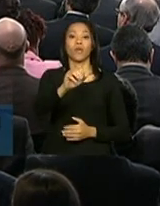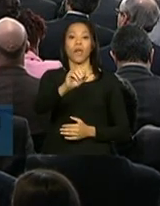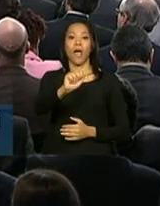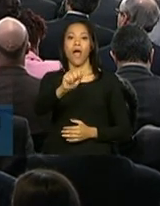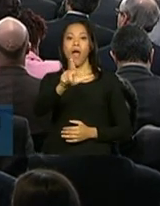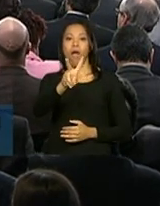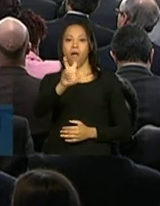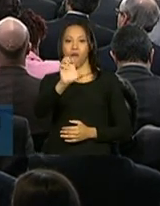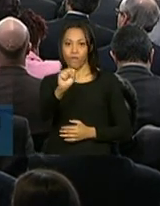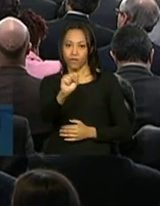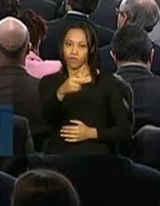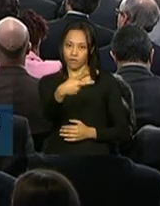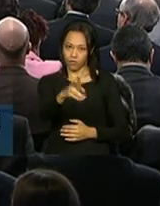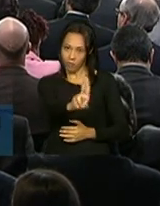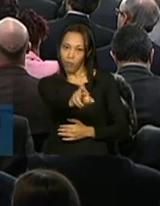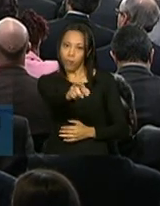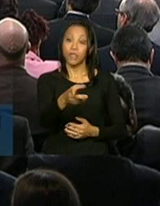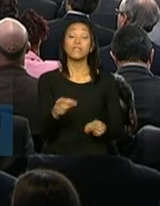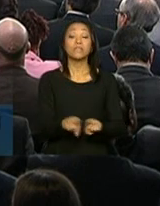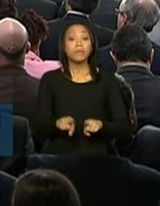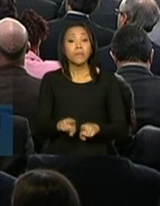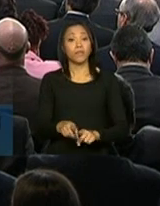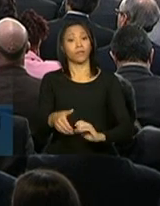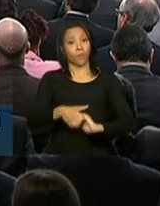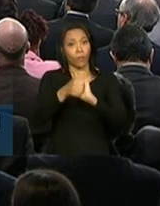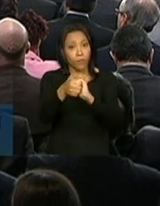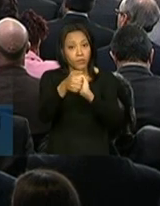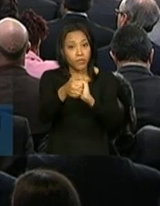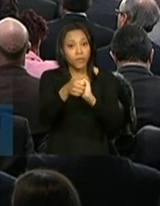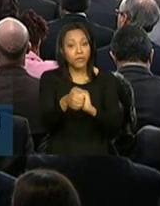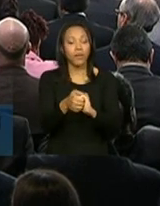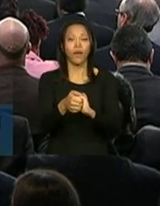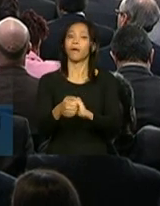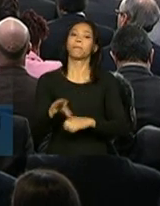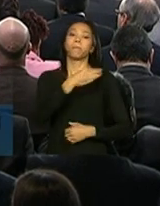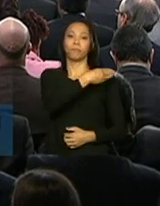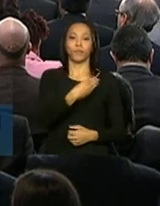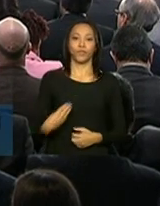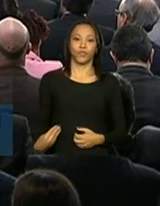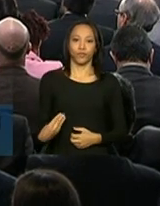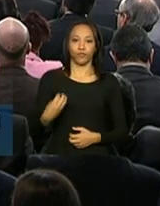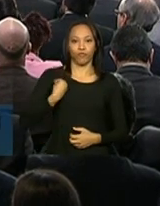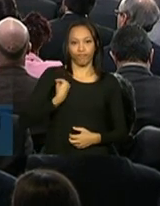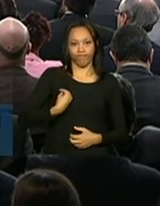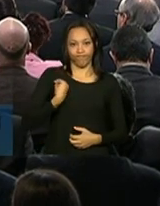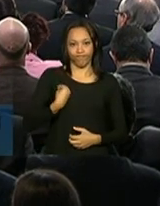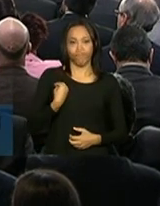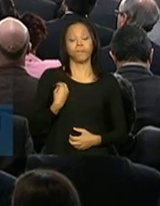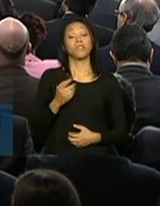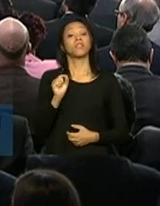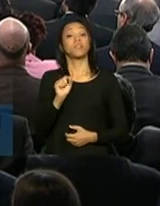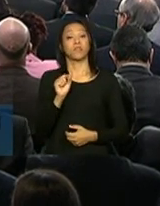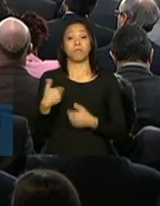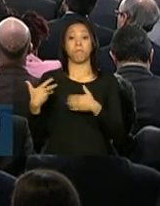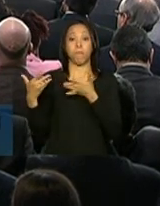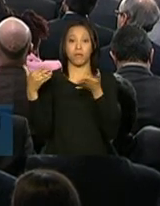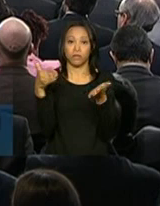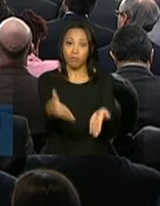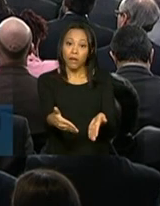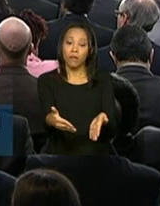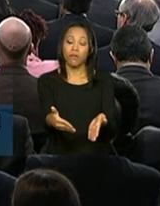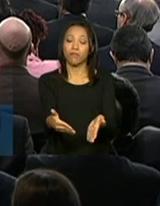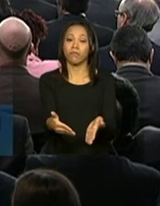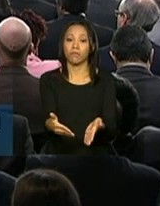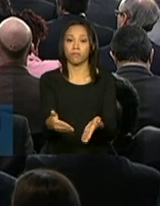Eduardo Alves. Queria cumprimentar os ministros de Estados que participaram